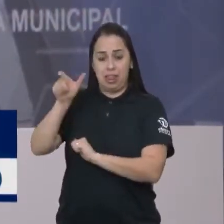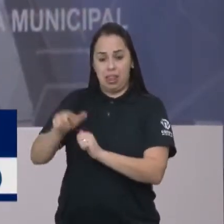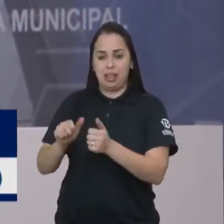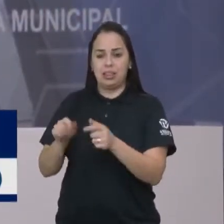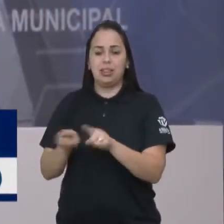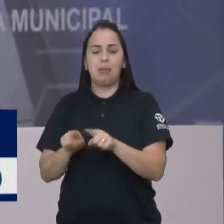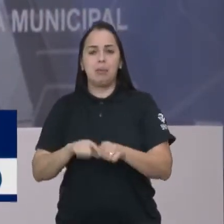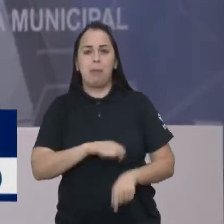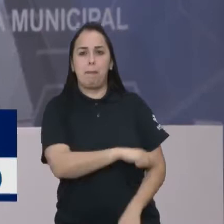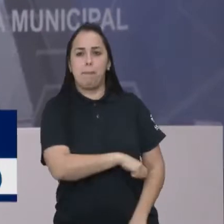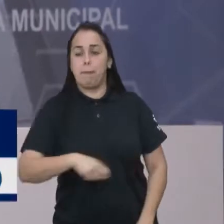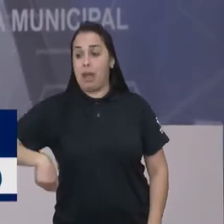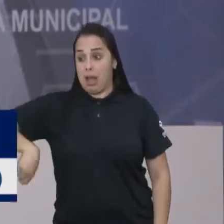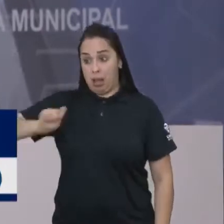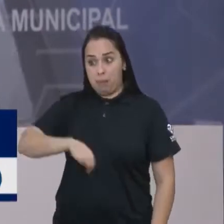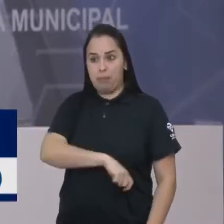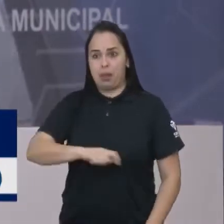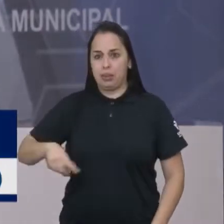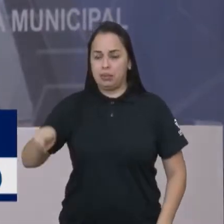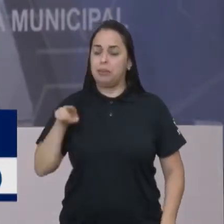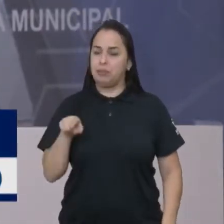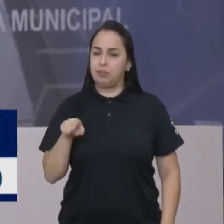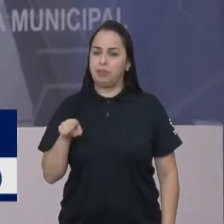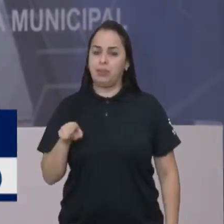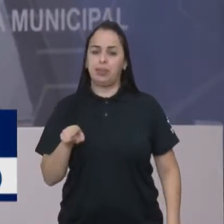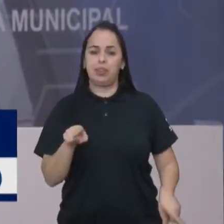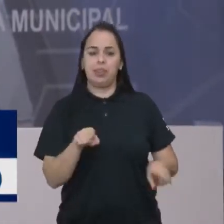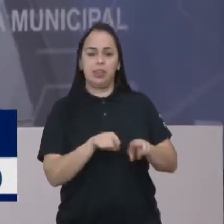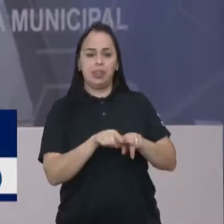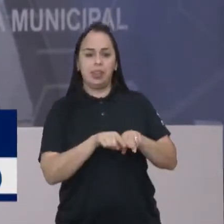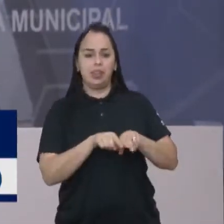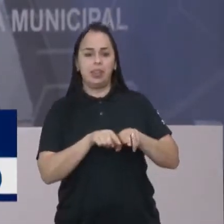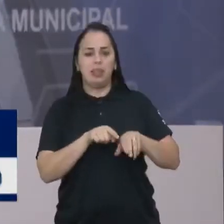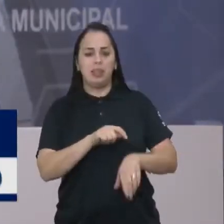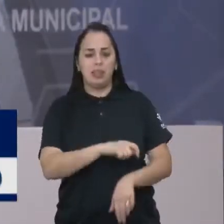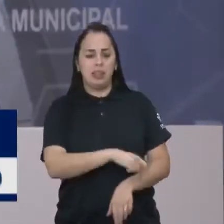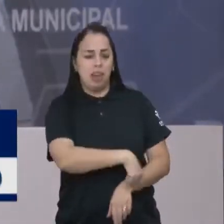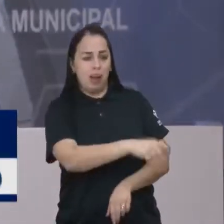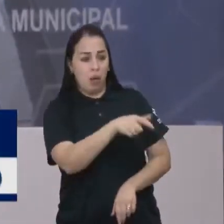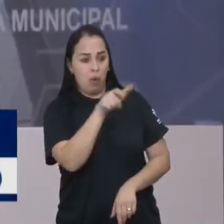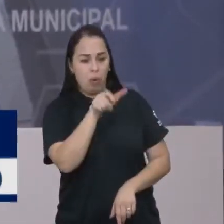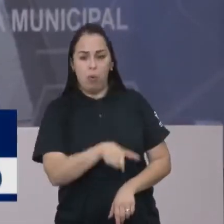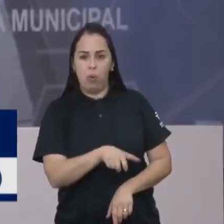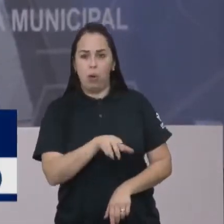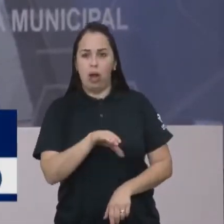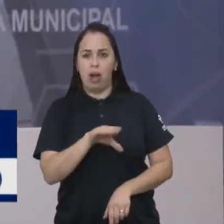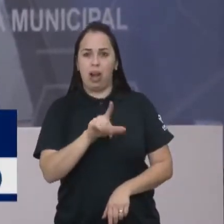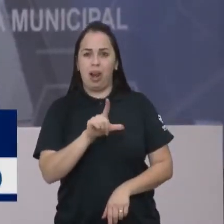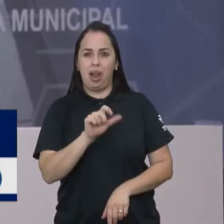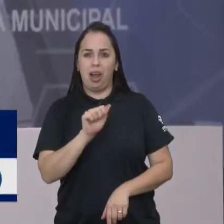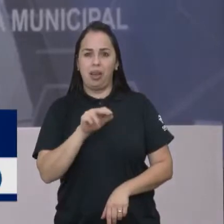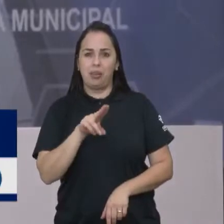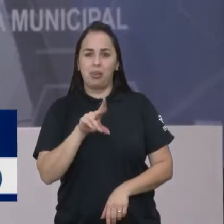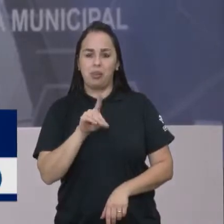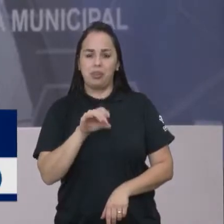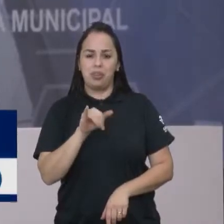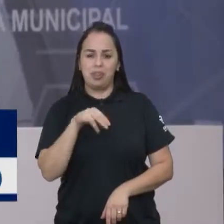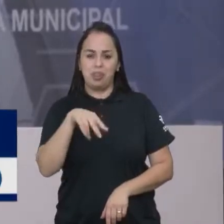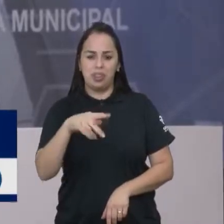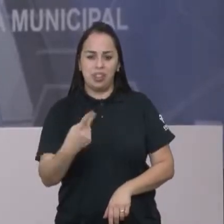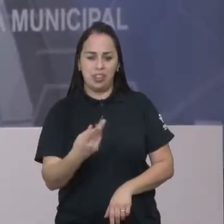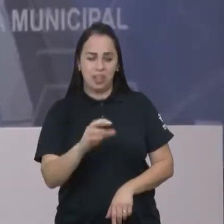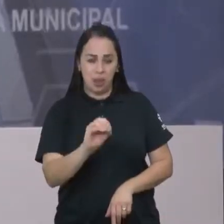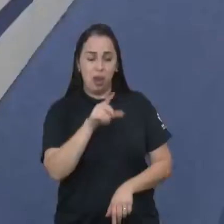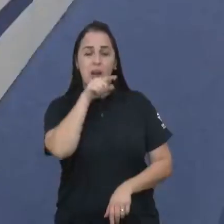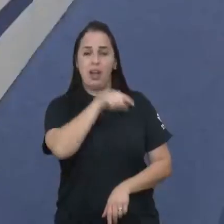nosso grande... Tem uma esquerdinha no tênis fantástica, o Claudinho, né, Ricardo? A gente já deu uns coro nele